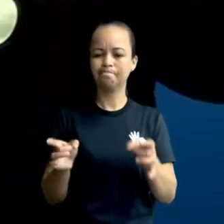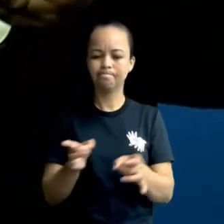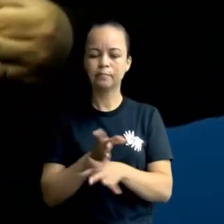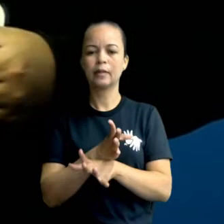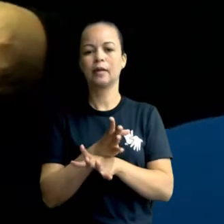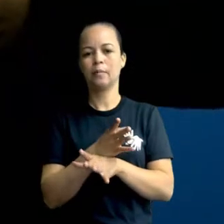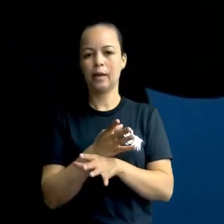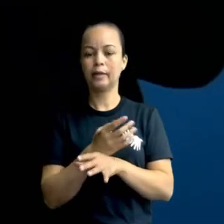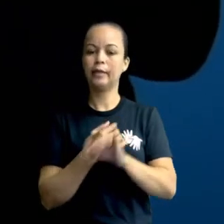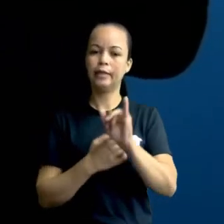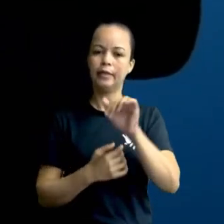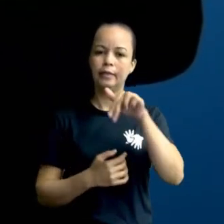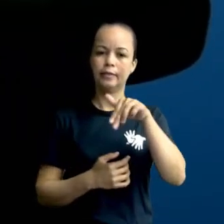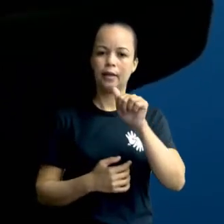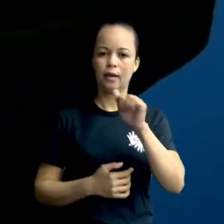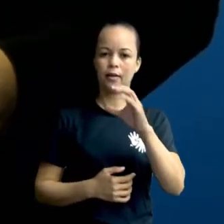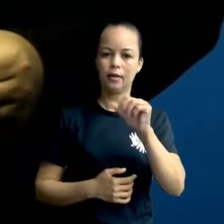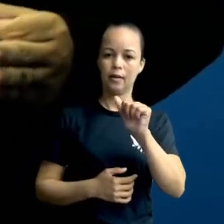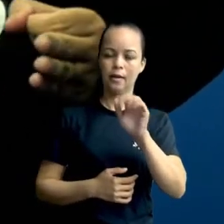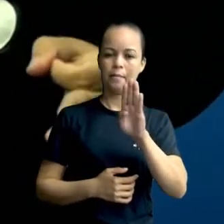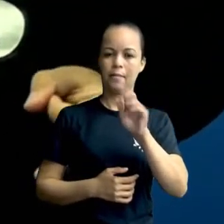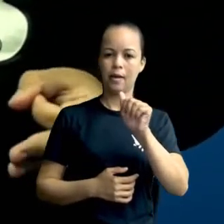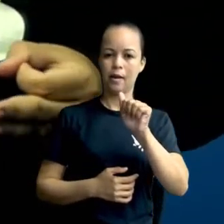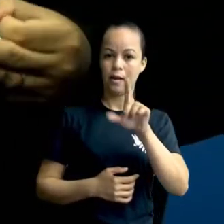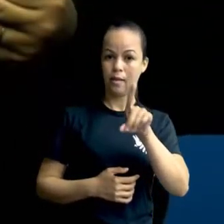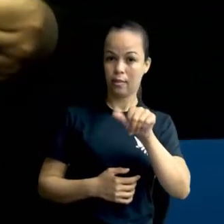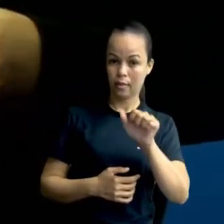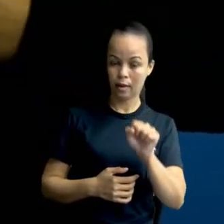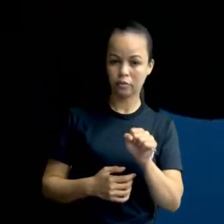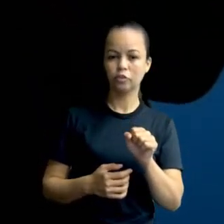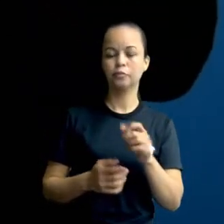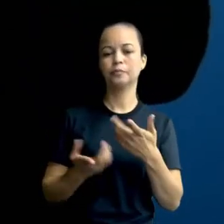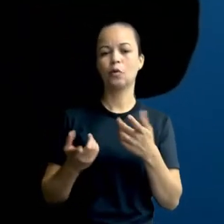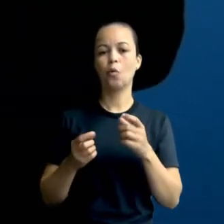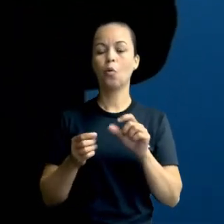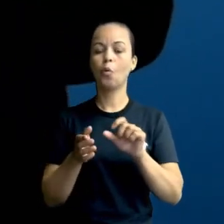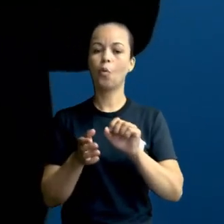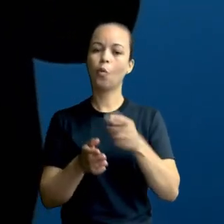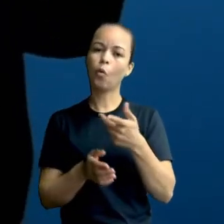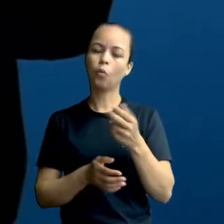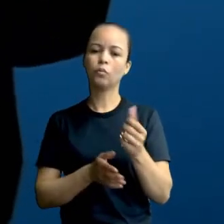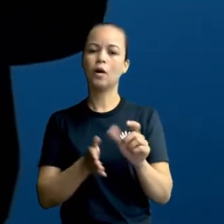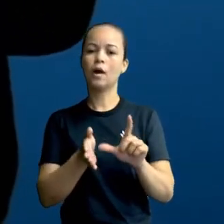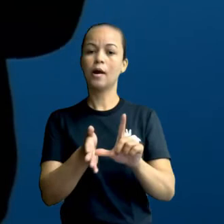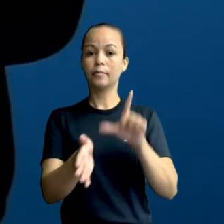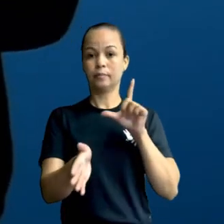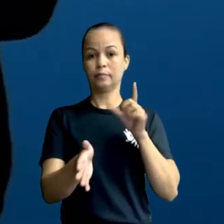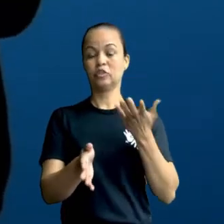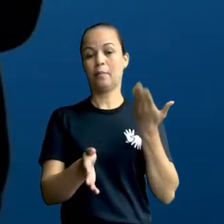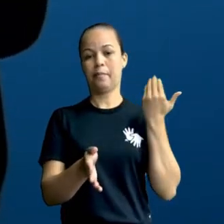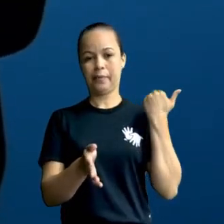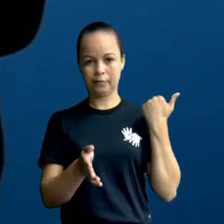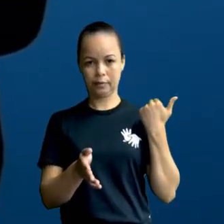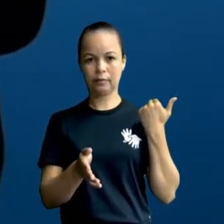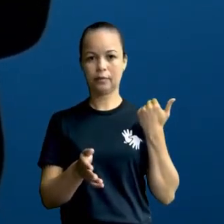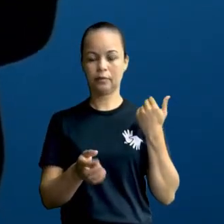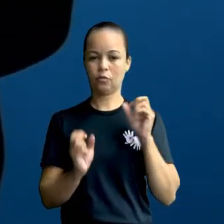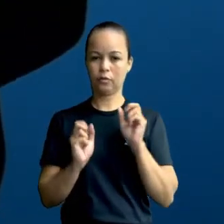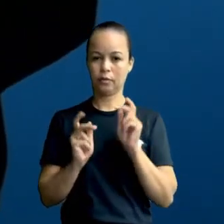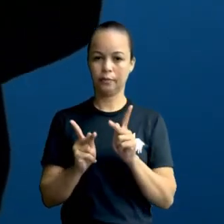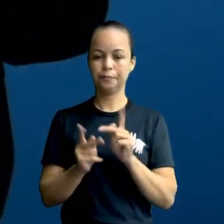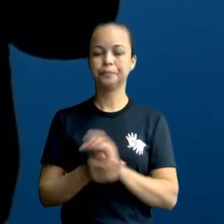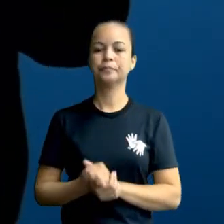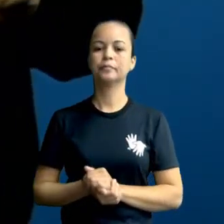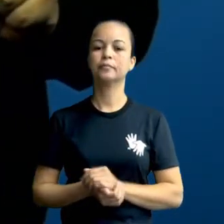para situações inacabadas ou para situações anteriores a outras já passadas, tá